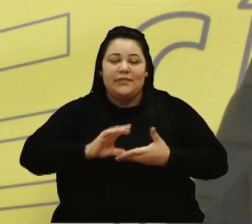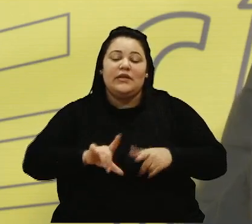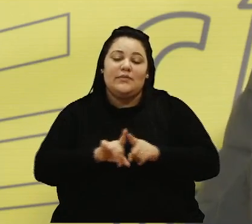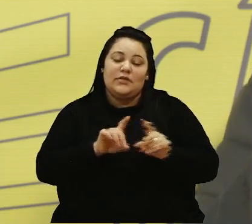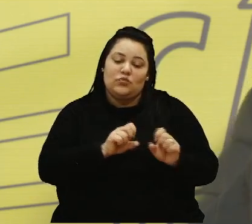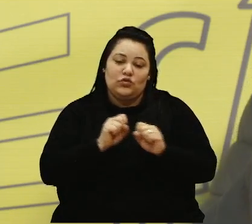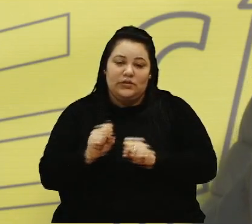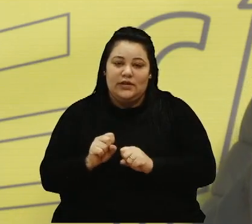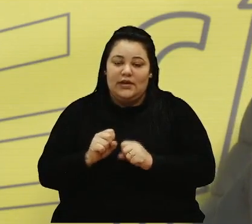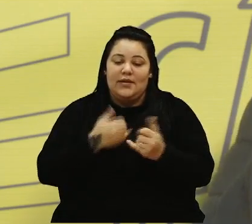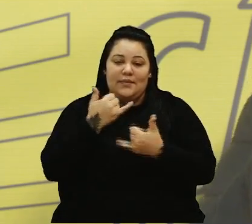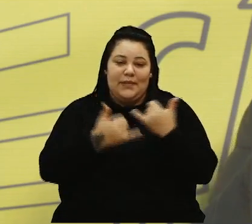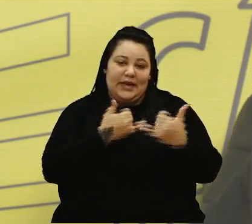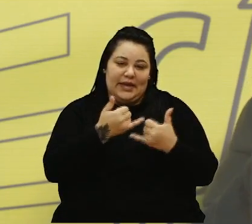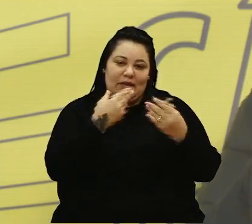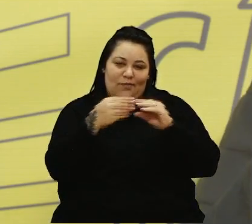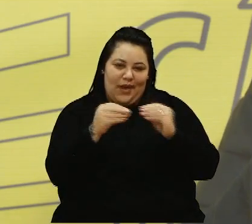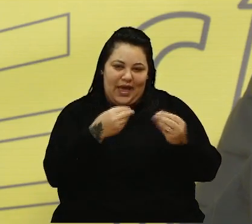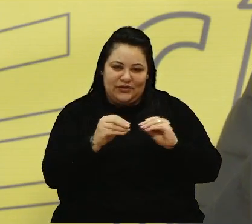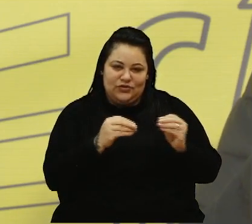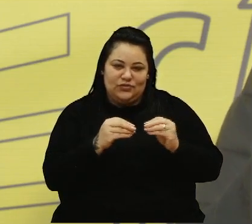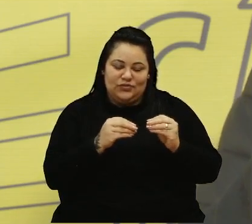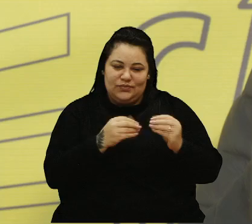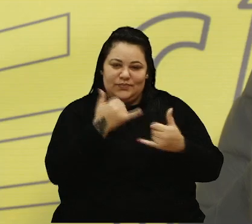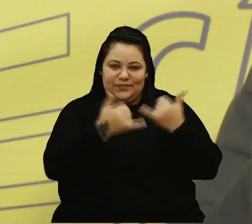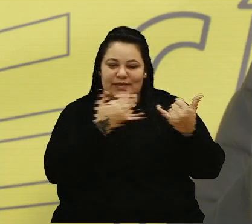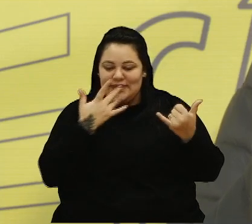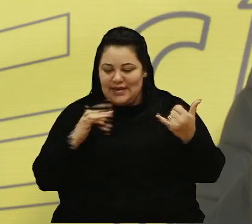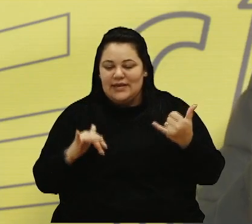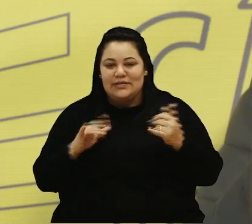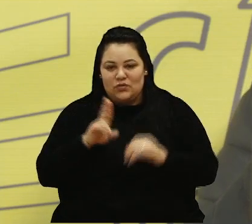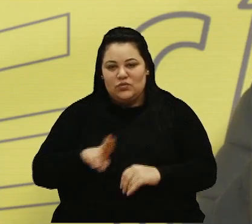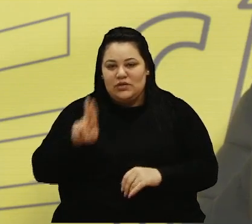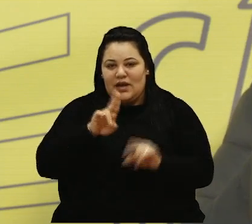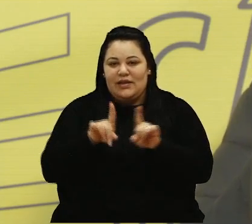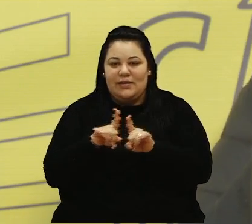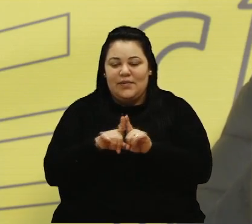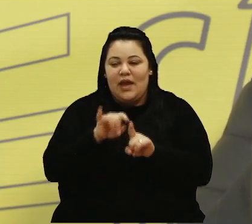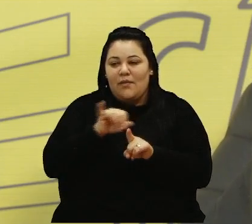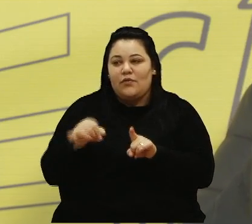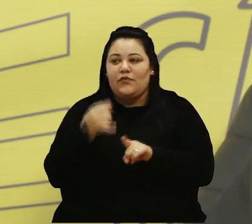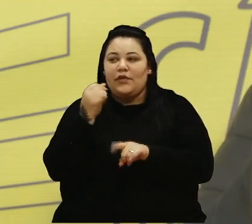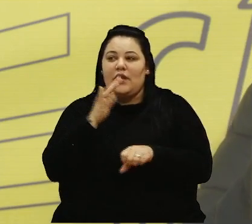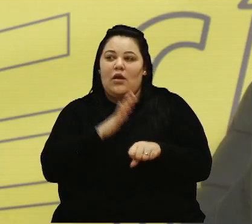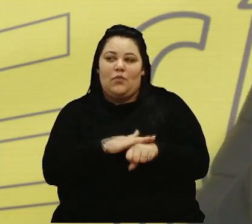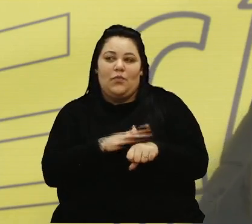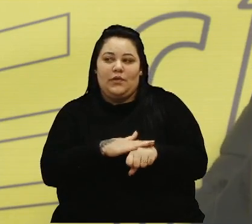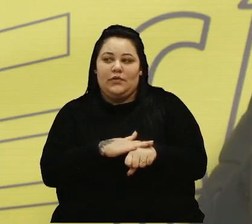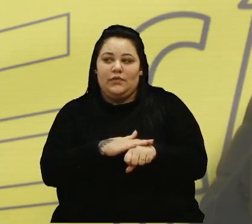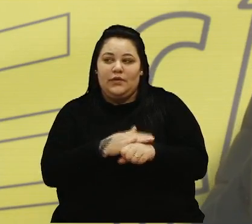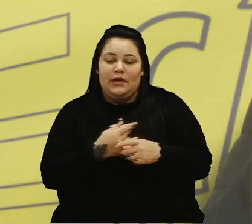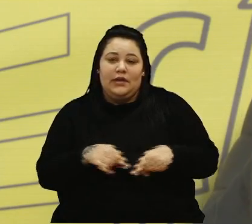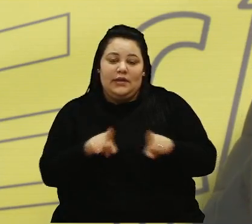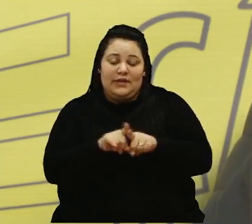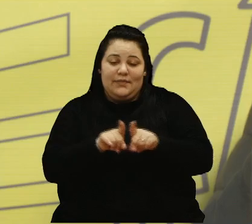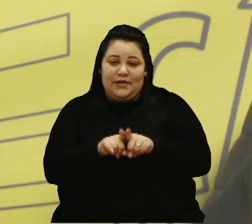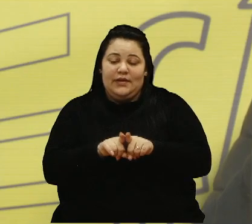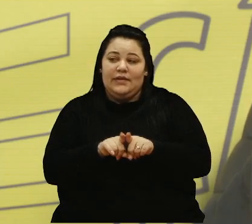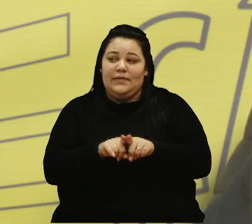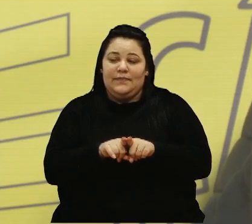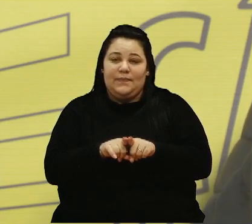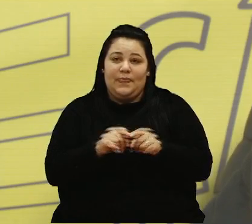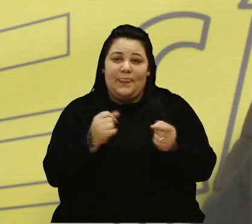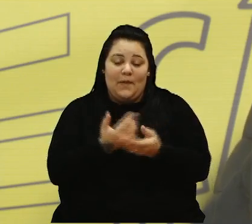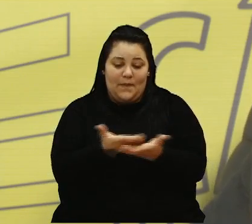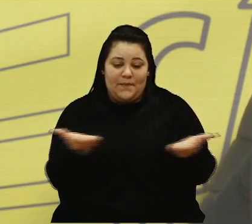colocar módulos ali de brinquedos de plástico, enfim, né? Para que as crianças possam desfrutar desse momento e tornar ali, né, um